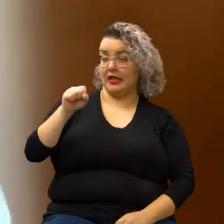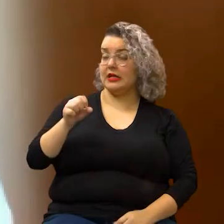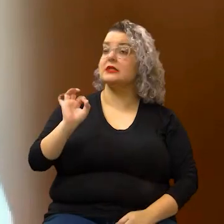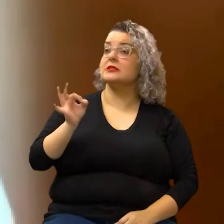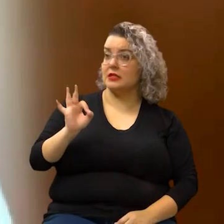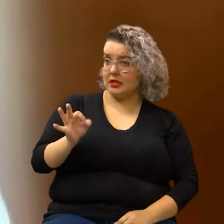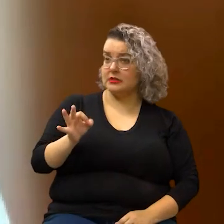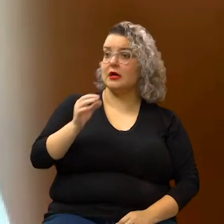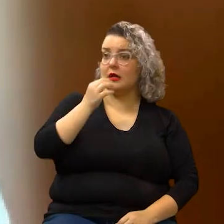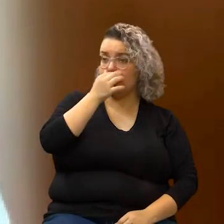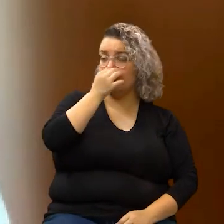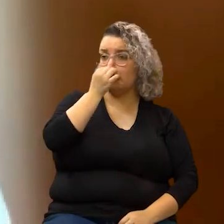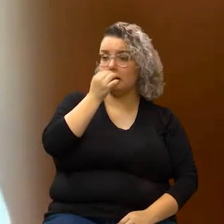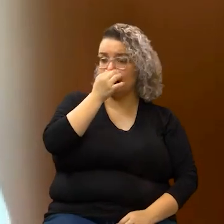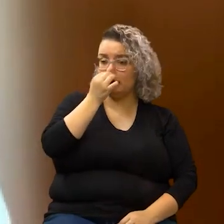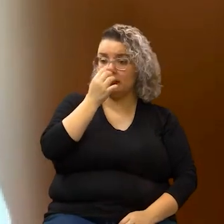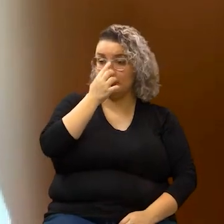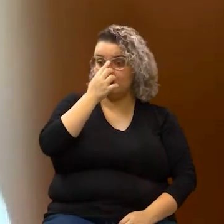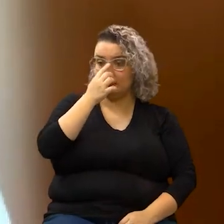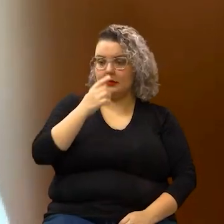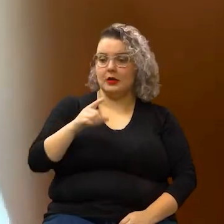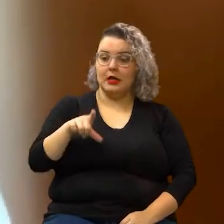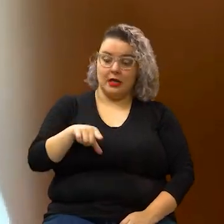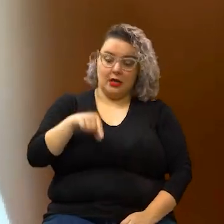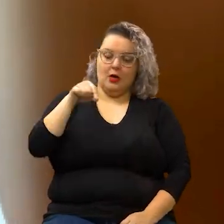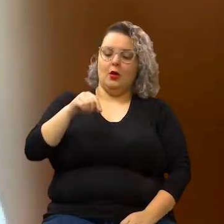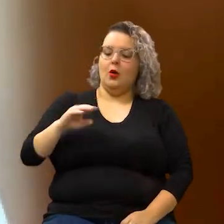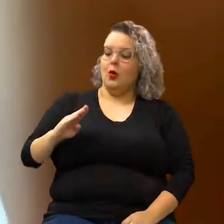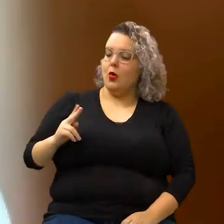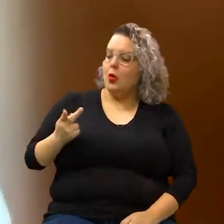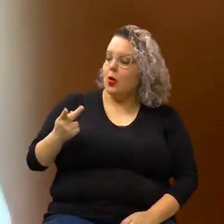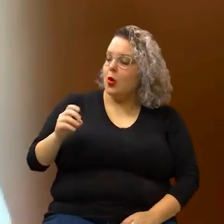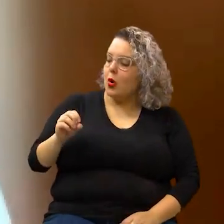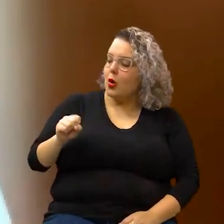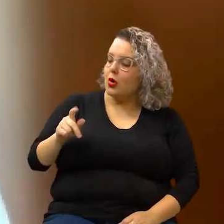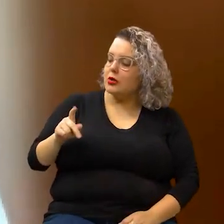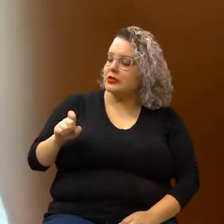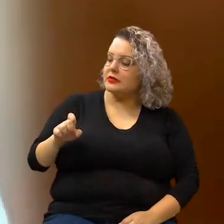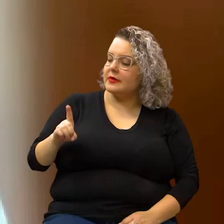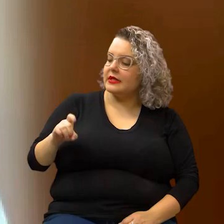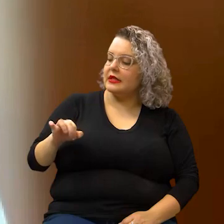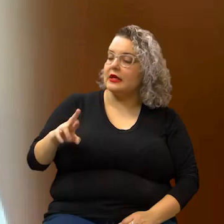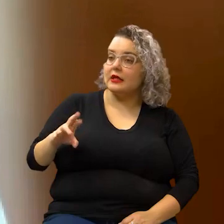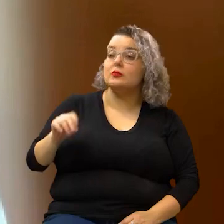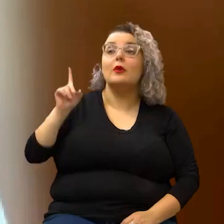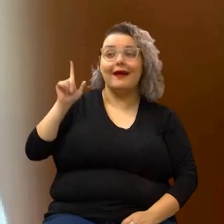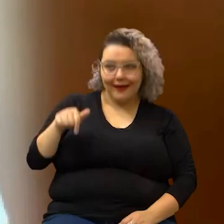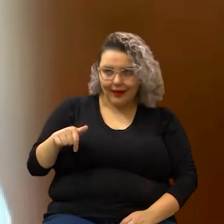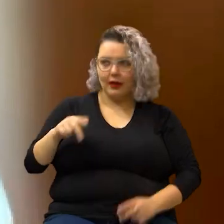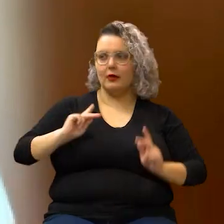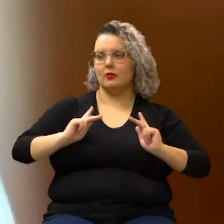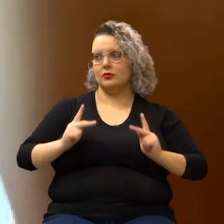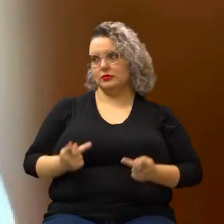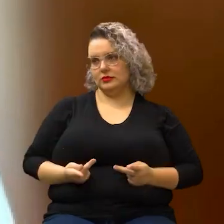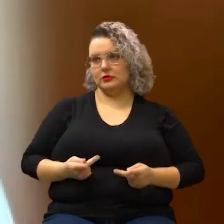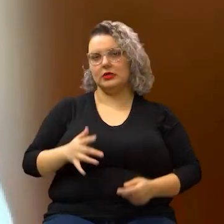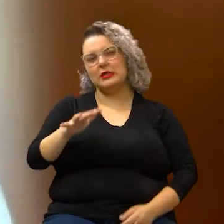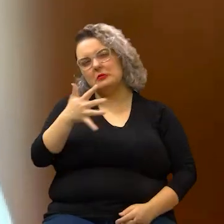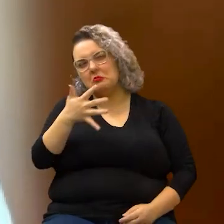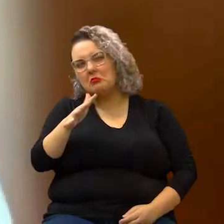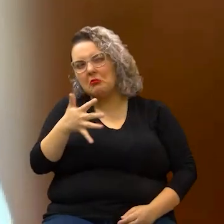Isso, exatamente. Ela prefere, o hospedeiro dela é o ser humano,